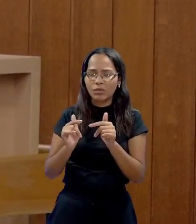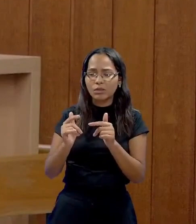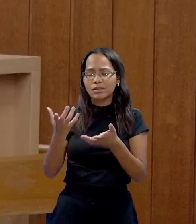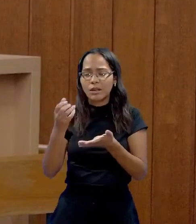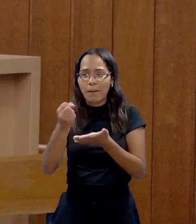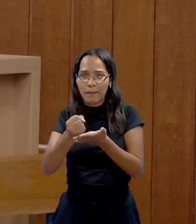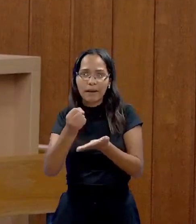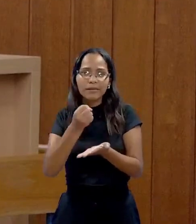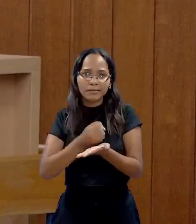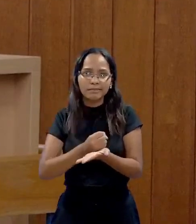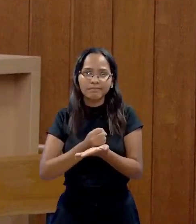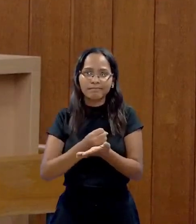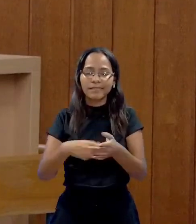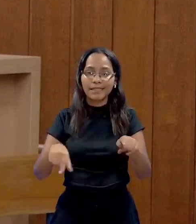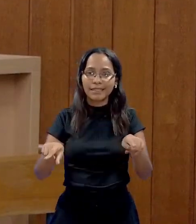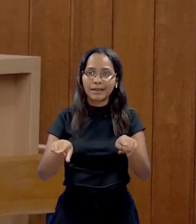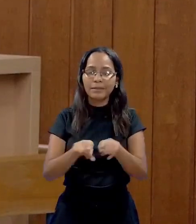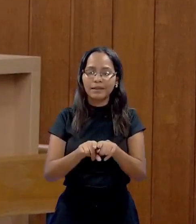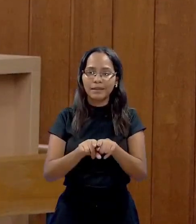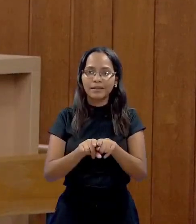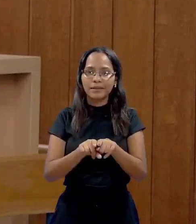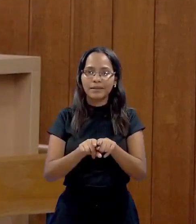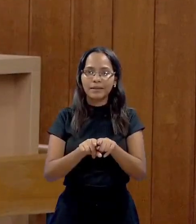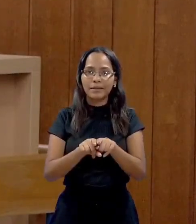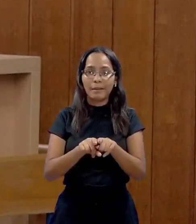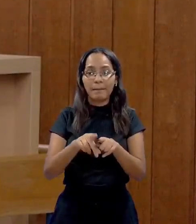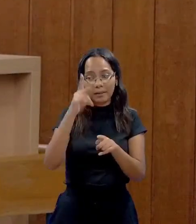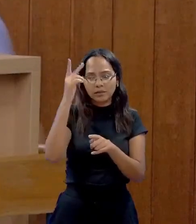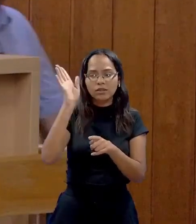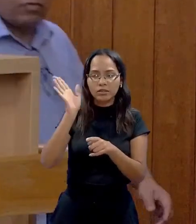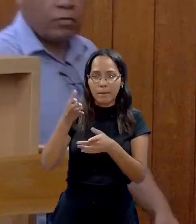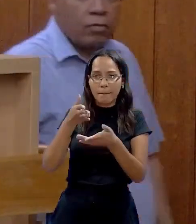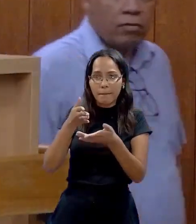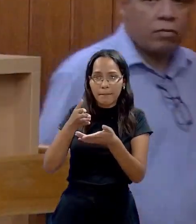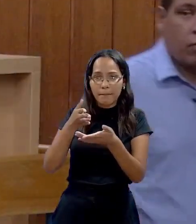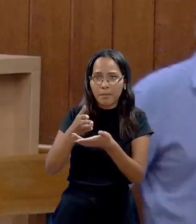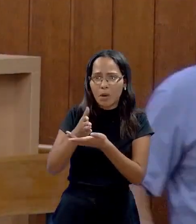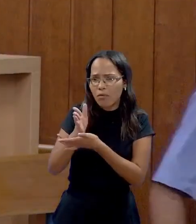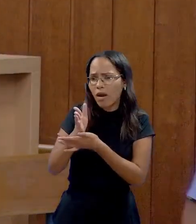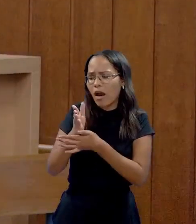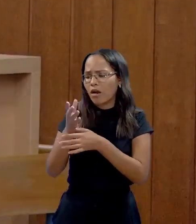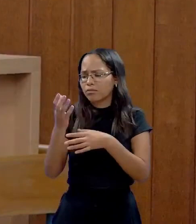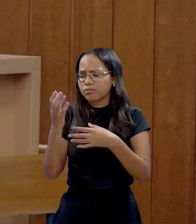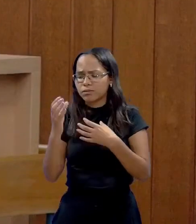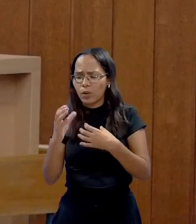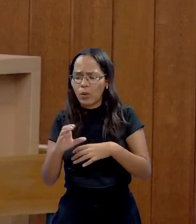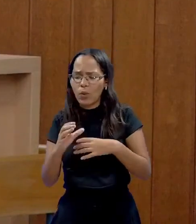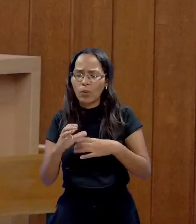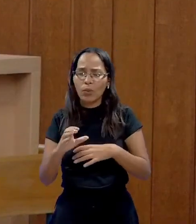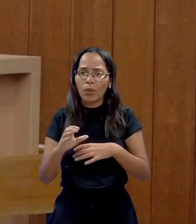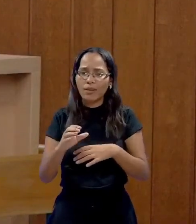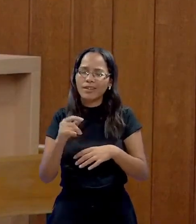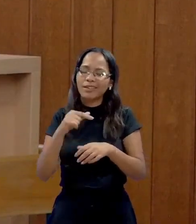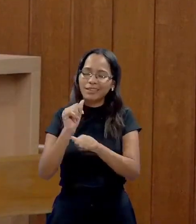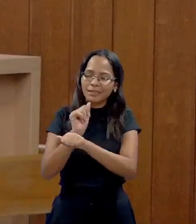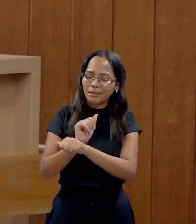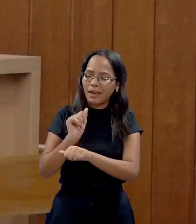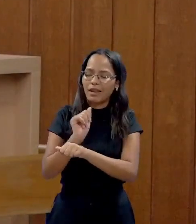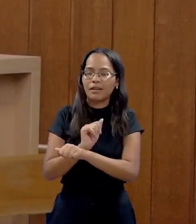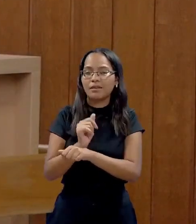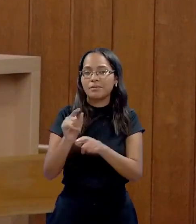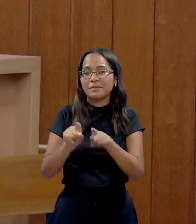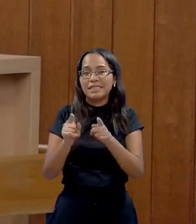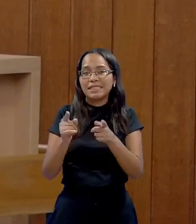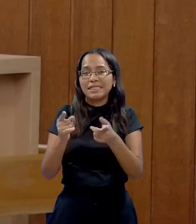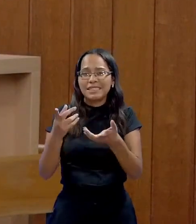galeria também aqueles que foram aprovados no cadastro reserva. E é perverso o que a Prefeitura de Goiânia